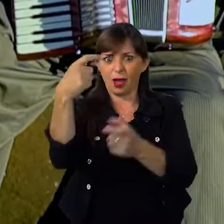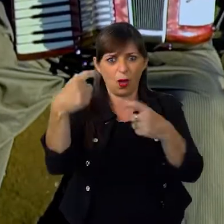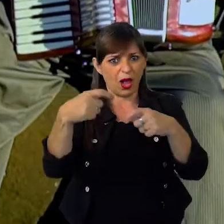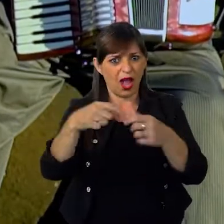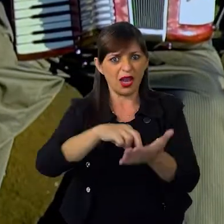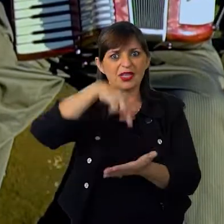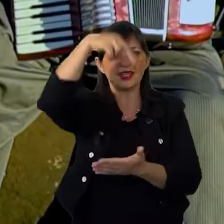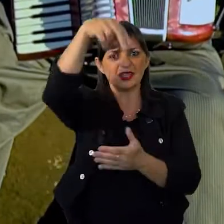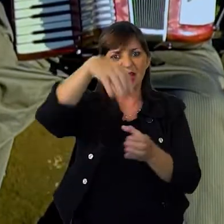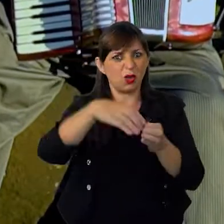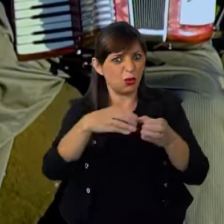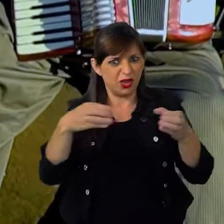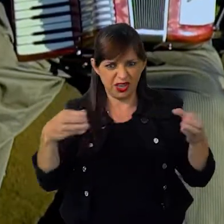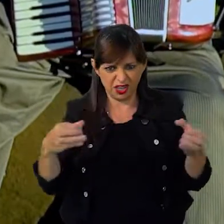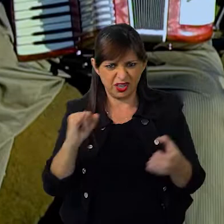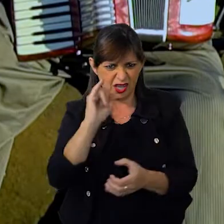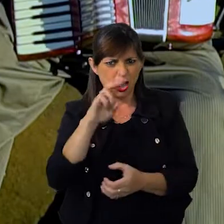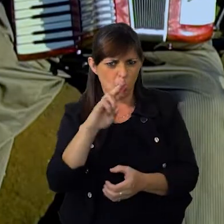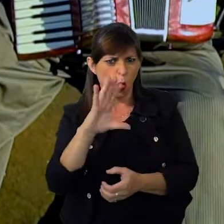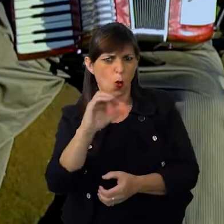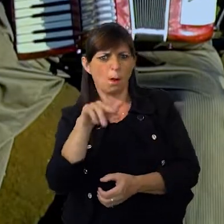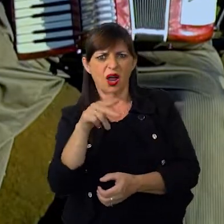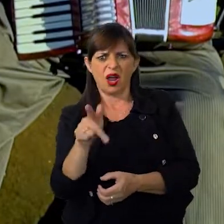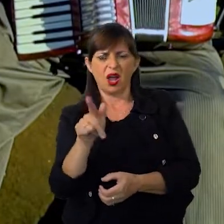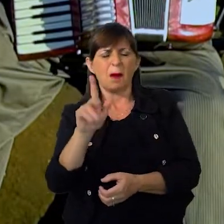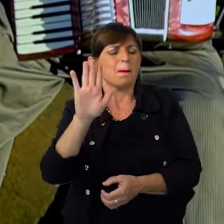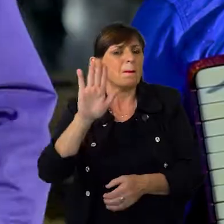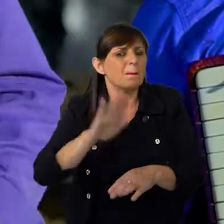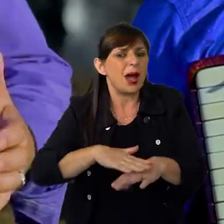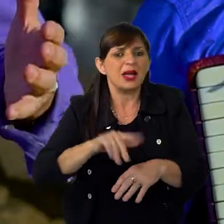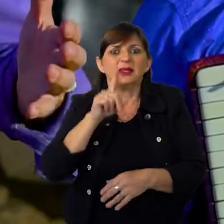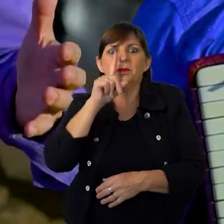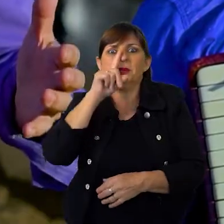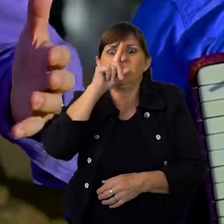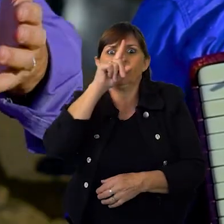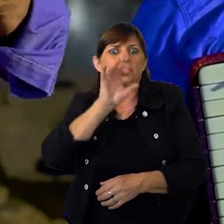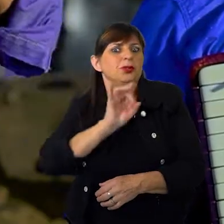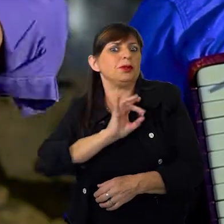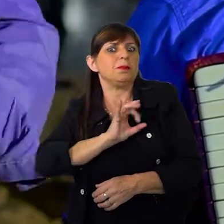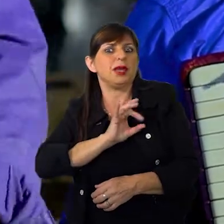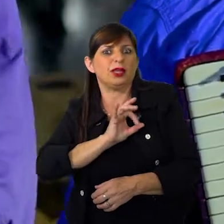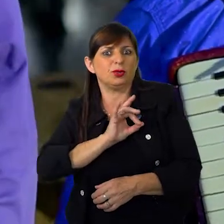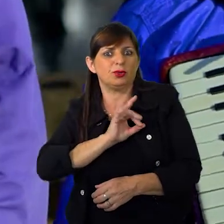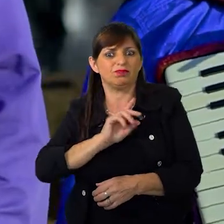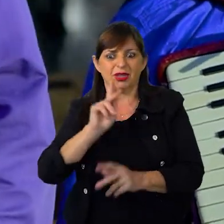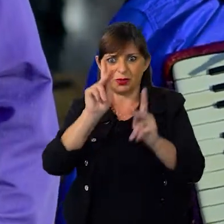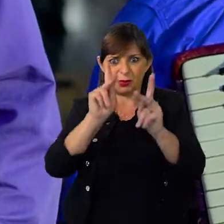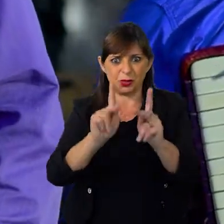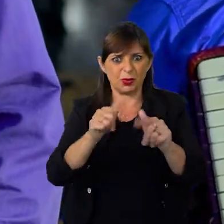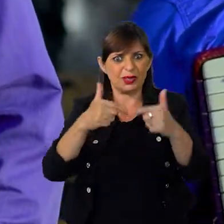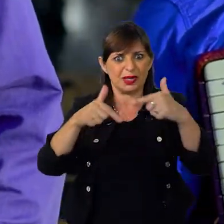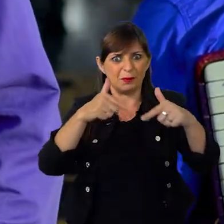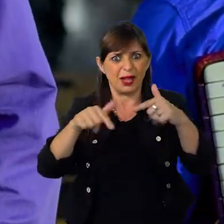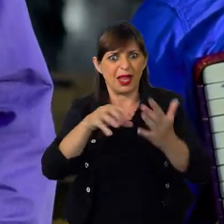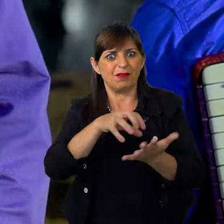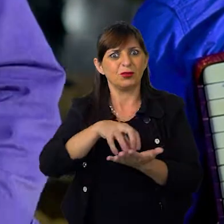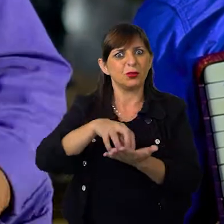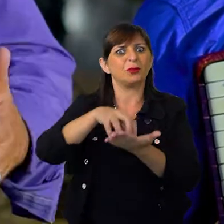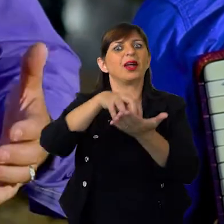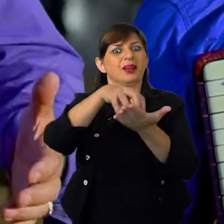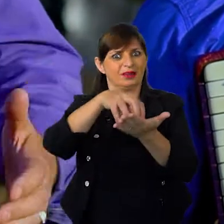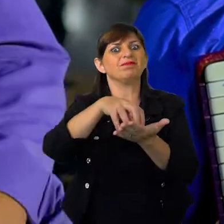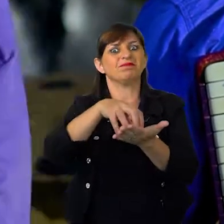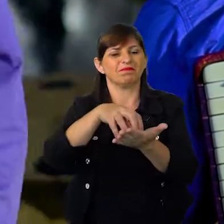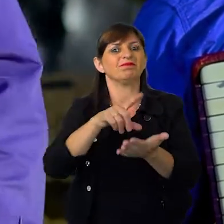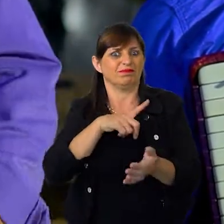pontos das balsas e dos balseiros do rio Uruguai Estamos aqui hoje queremos agradecer a direção do Parque